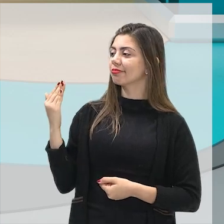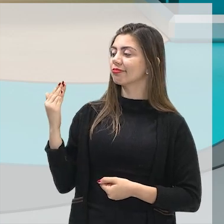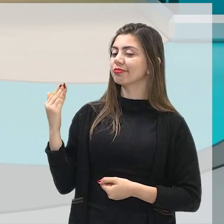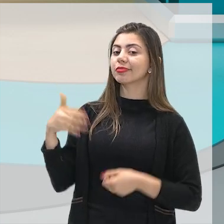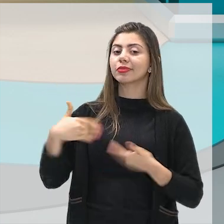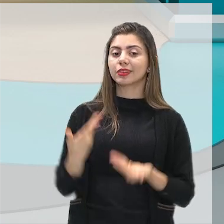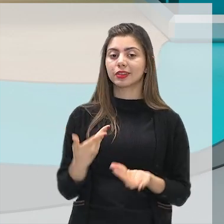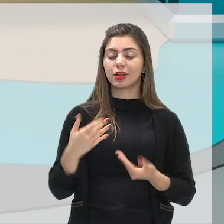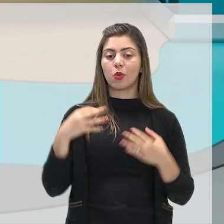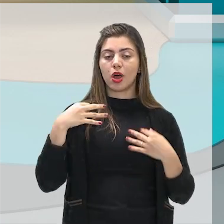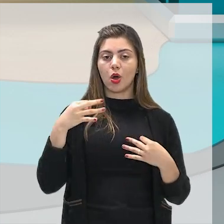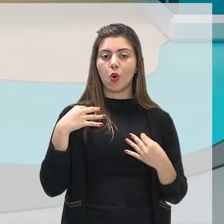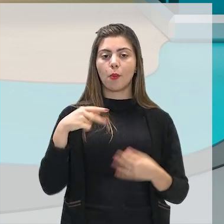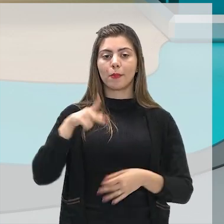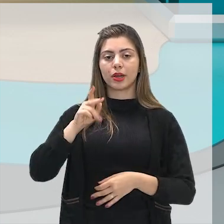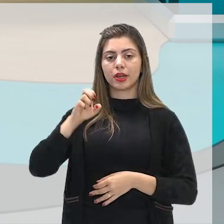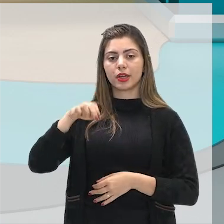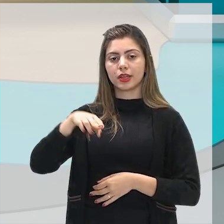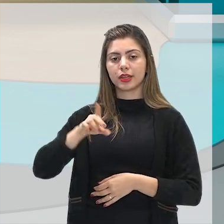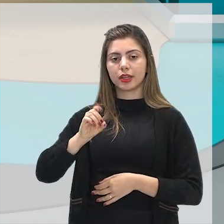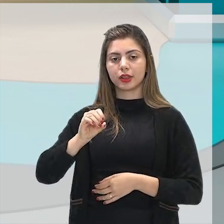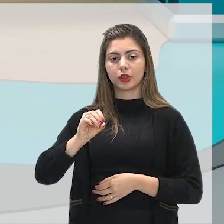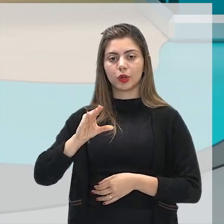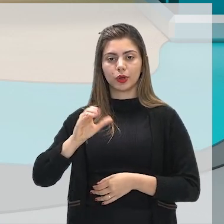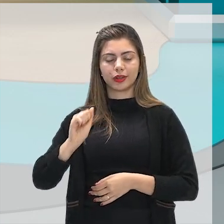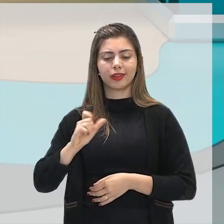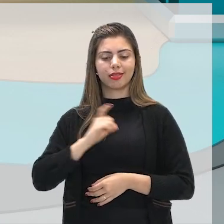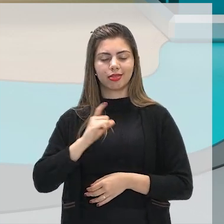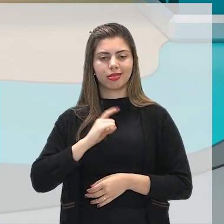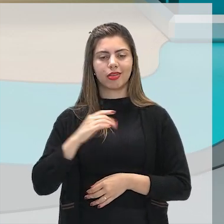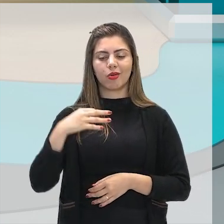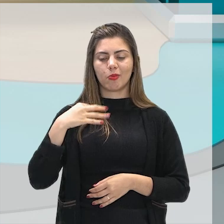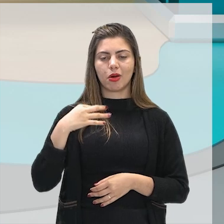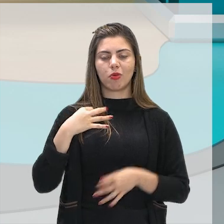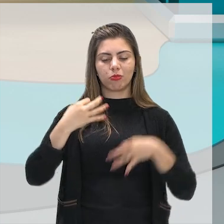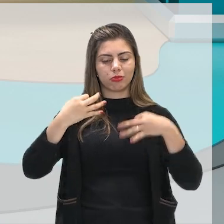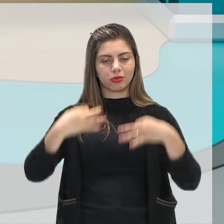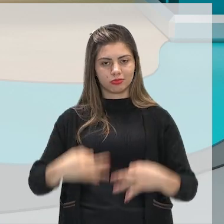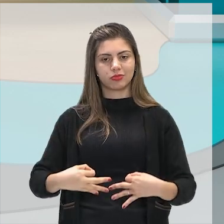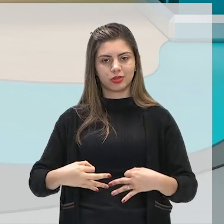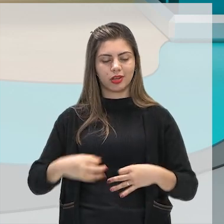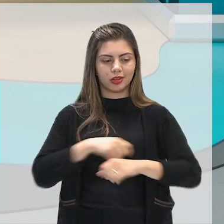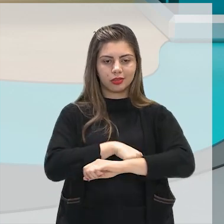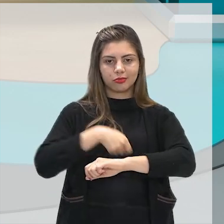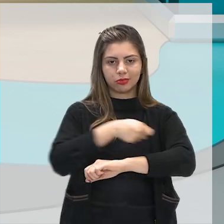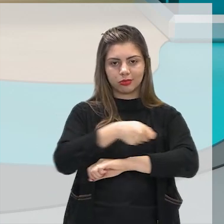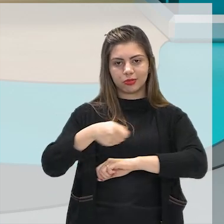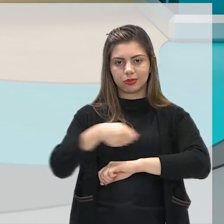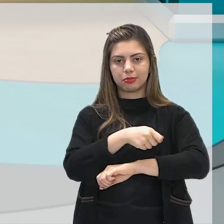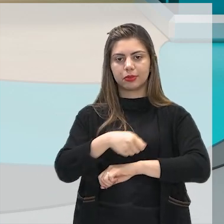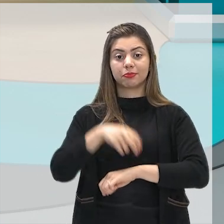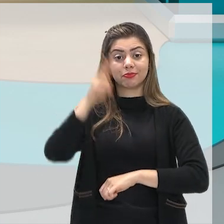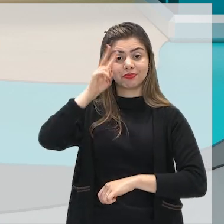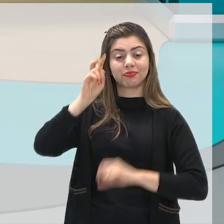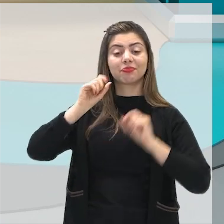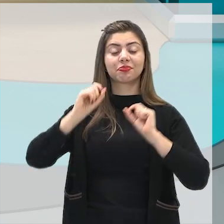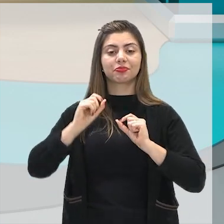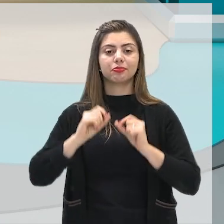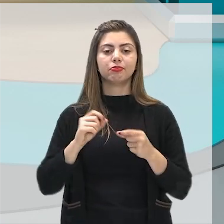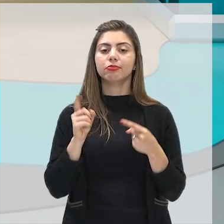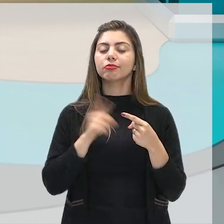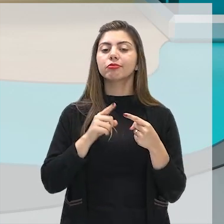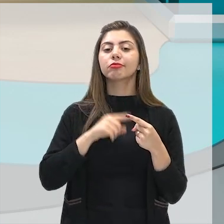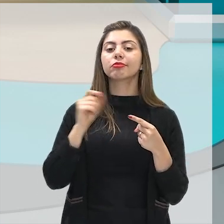o nosso Kenshi, ele tem uma roupa apropriada para o treino, né, para o combate. Então, vamos relembrar.